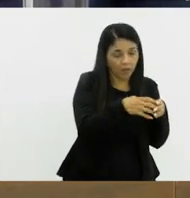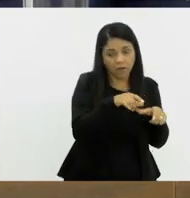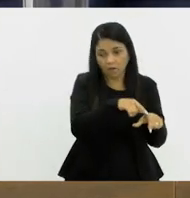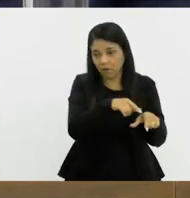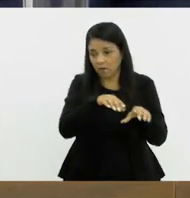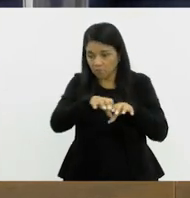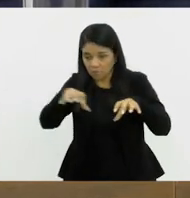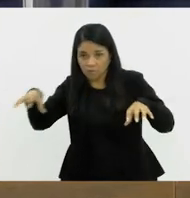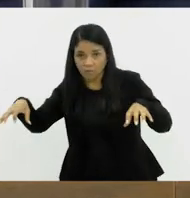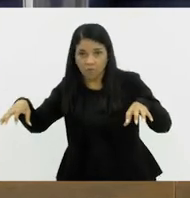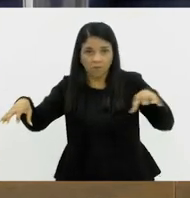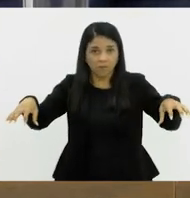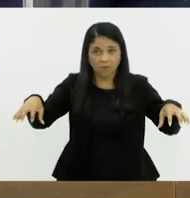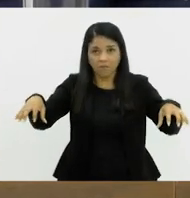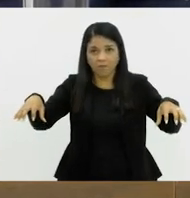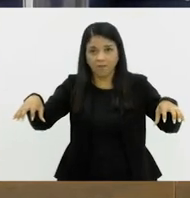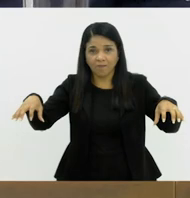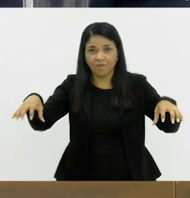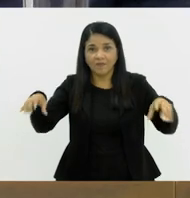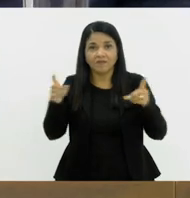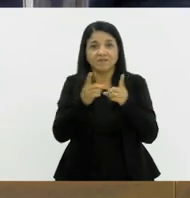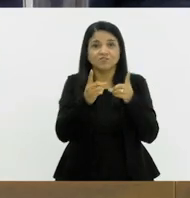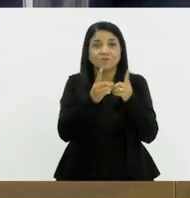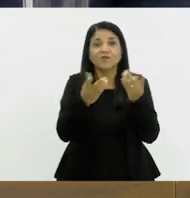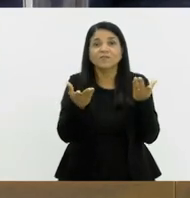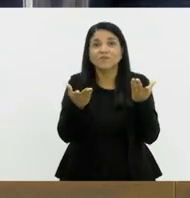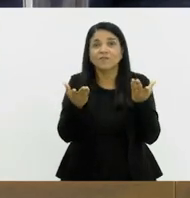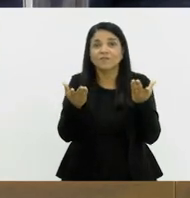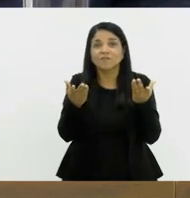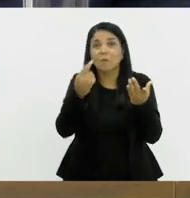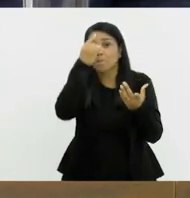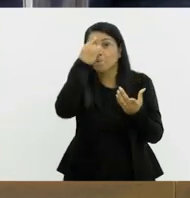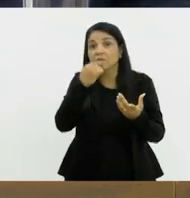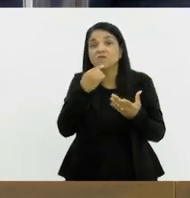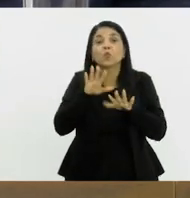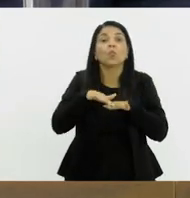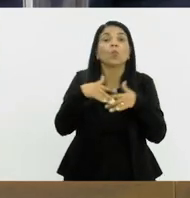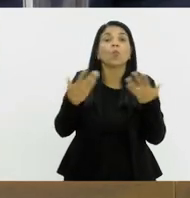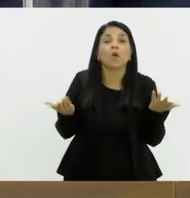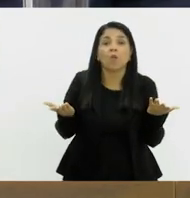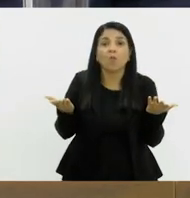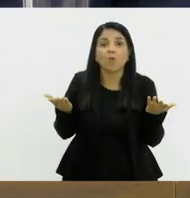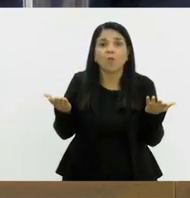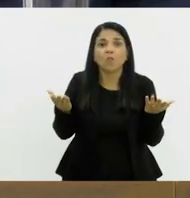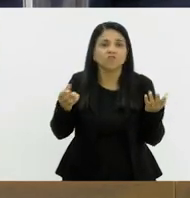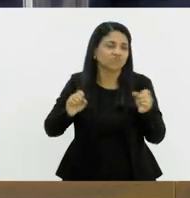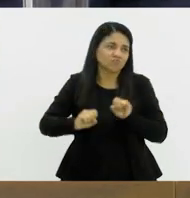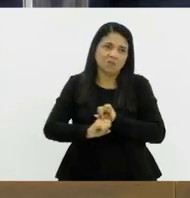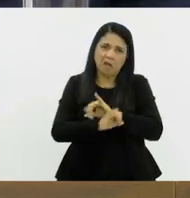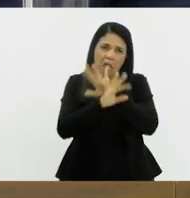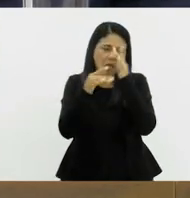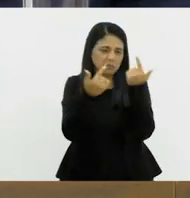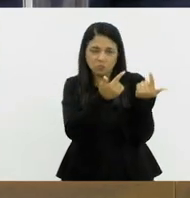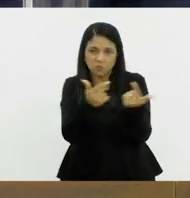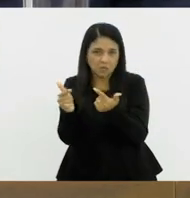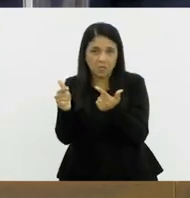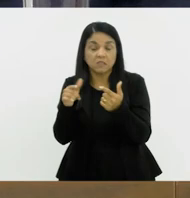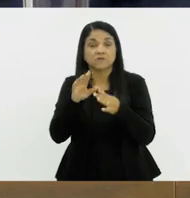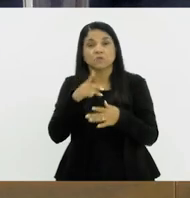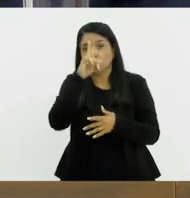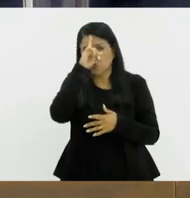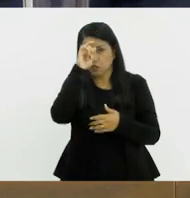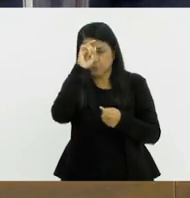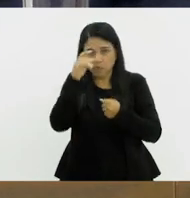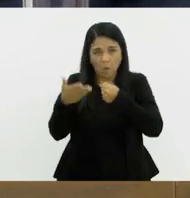primária, e com qual perfil que a gente fica? Para mim, isso ainda não está claro. Se for um hospital de baixa complexidade,